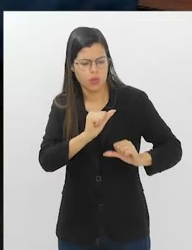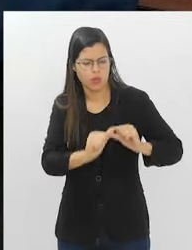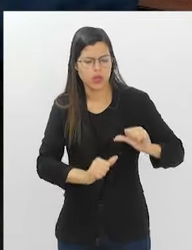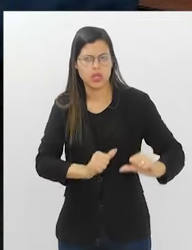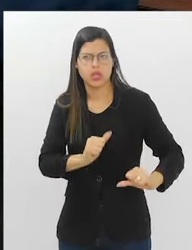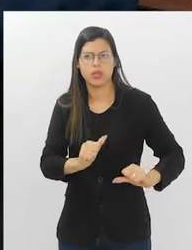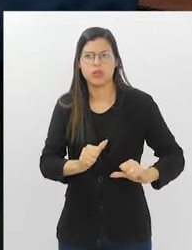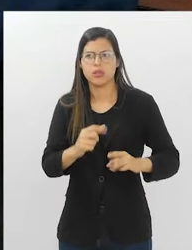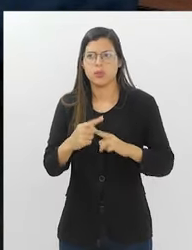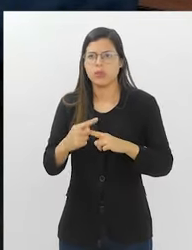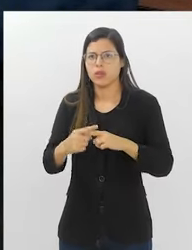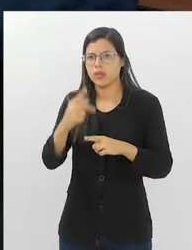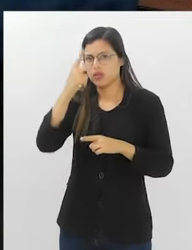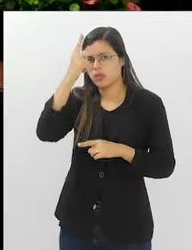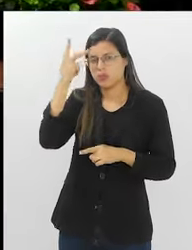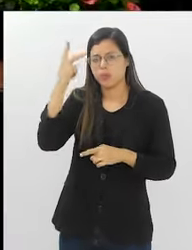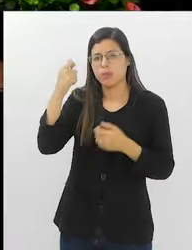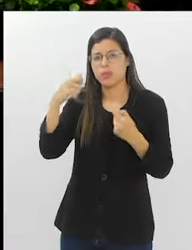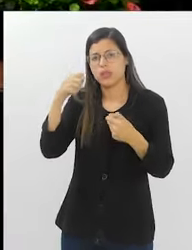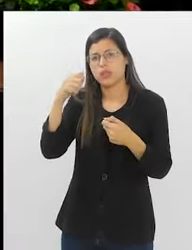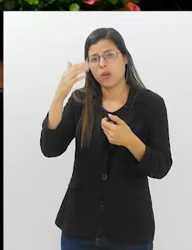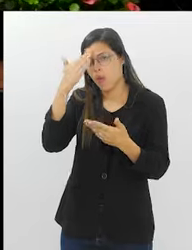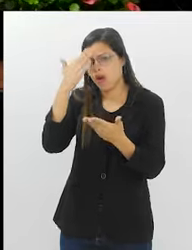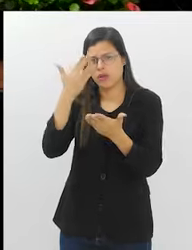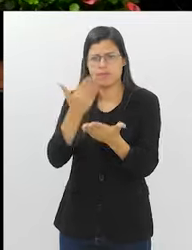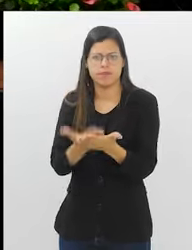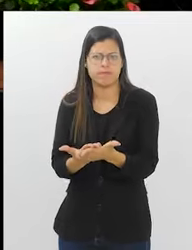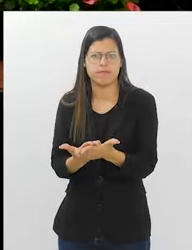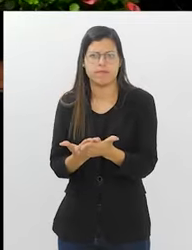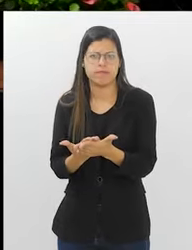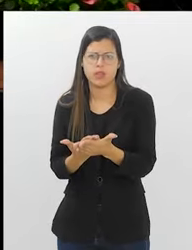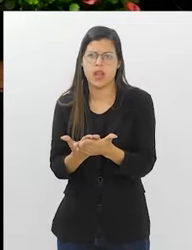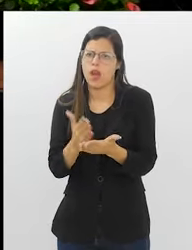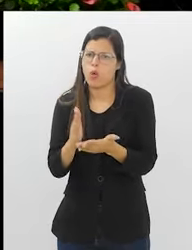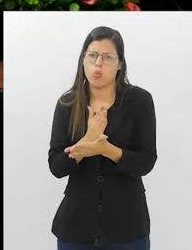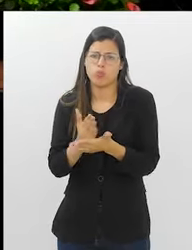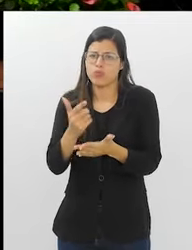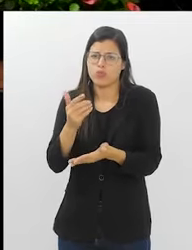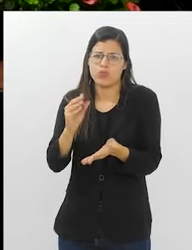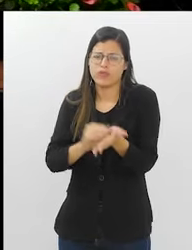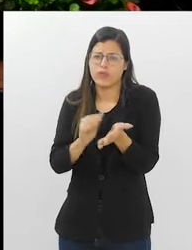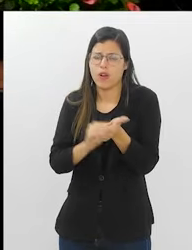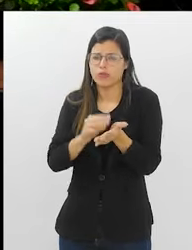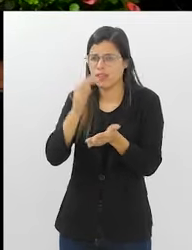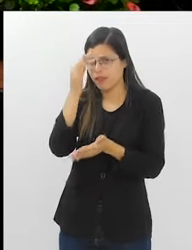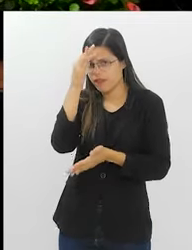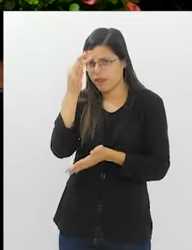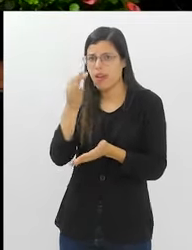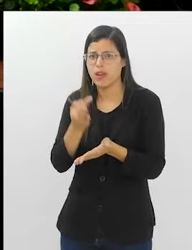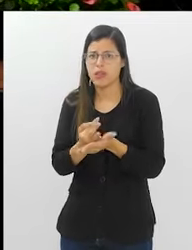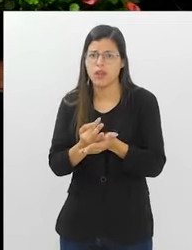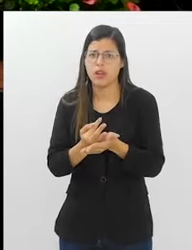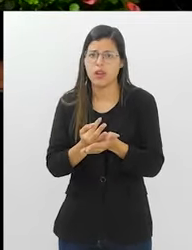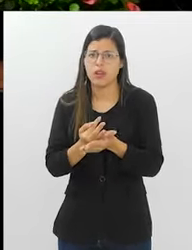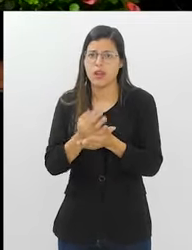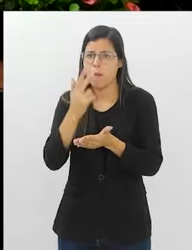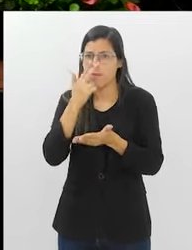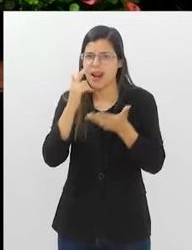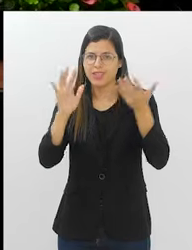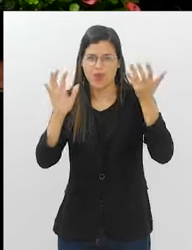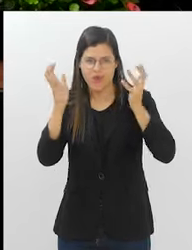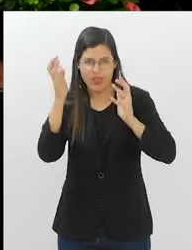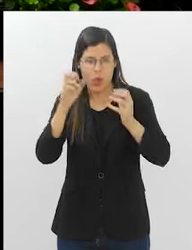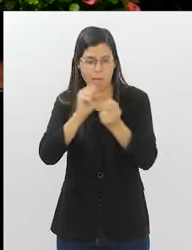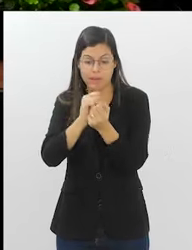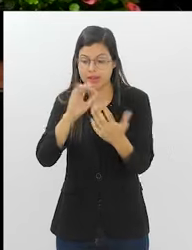Restaurações. Porque as pessoas precisam crer. Então, muitos não têm fé suficiente. Então, o fenômeno, ele chama